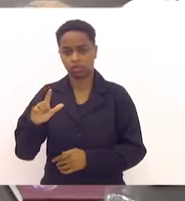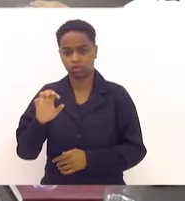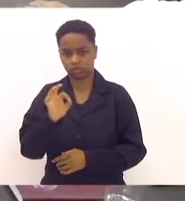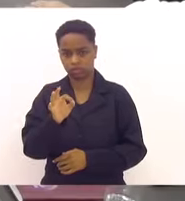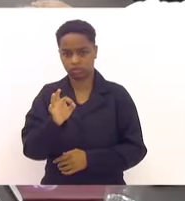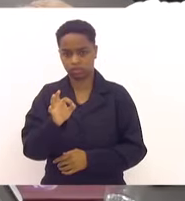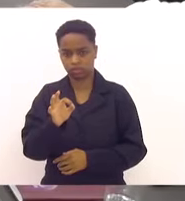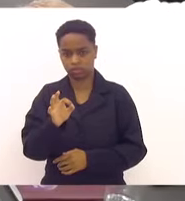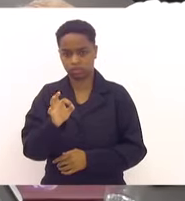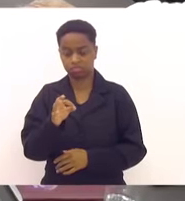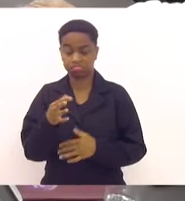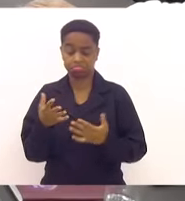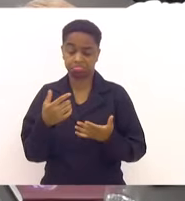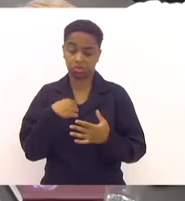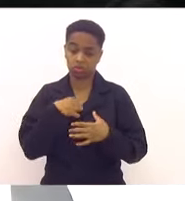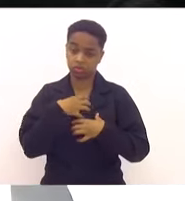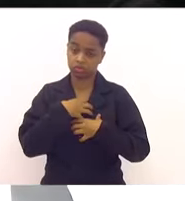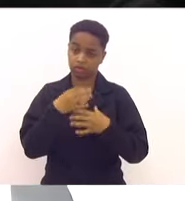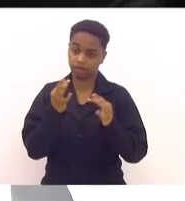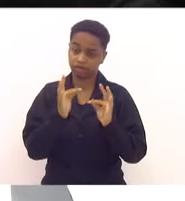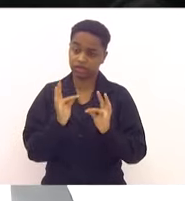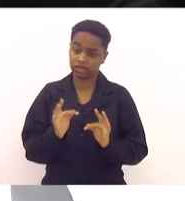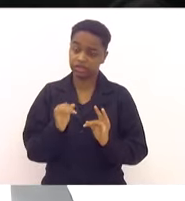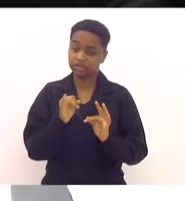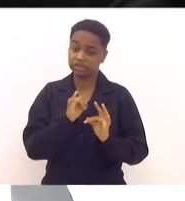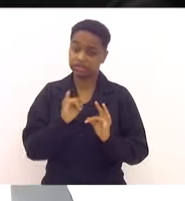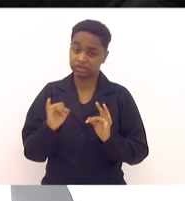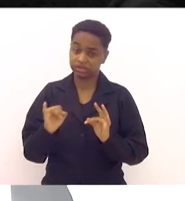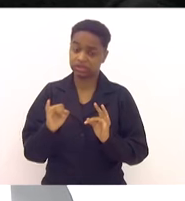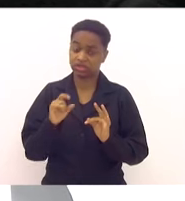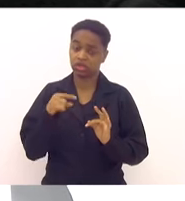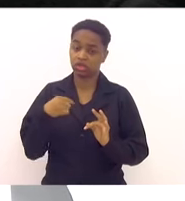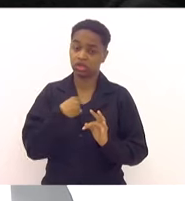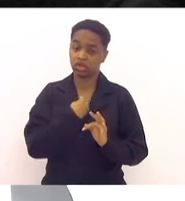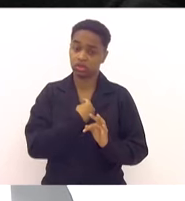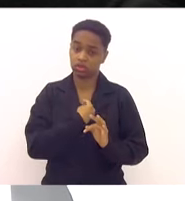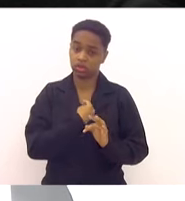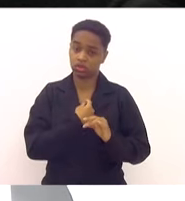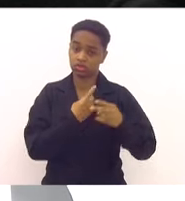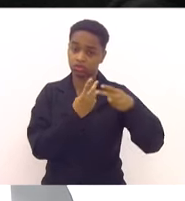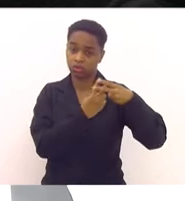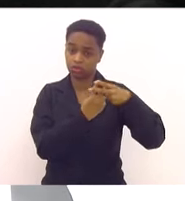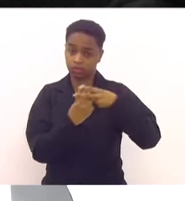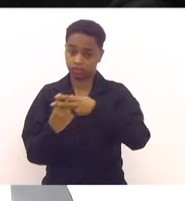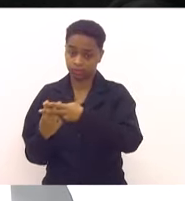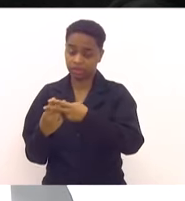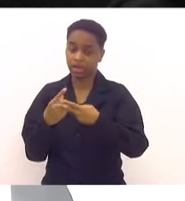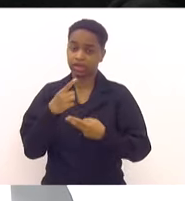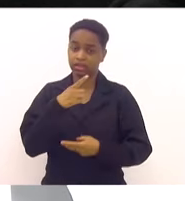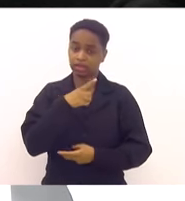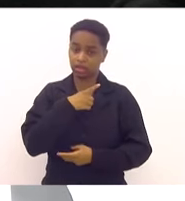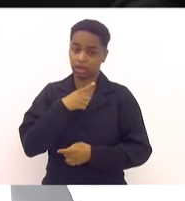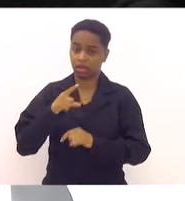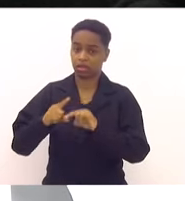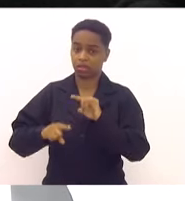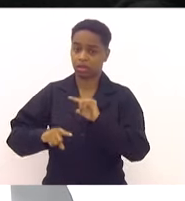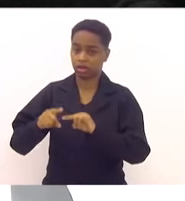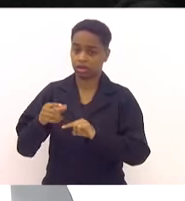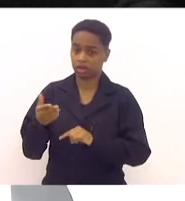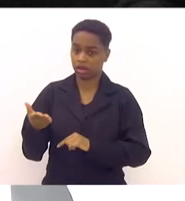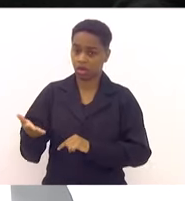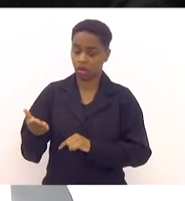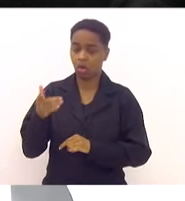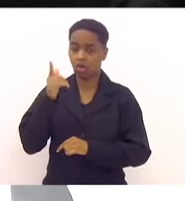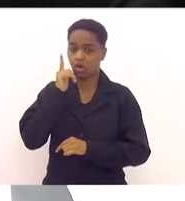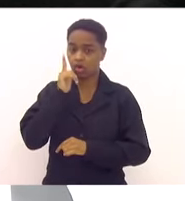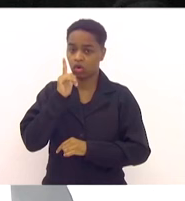Eu ficaria tão feliz, doutor Serginho, se as nossas penitenciárias tivessem um aparelho de raio-x